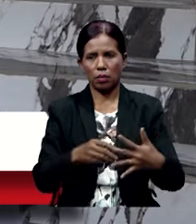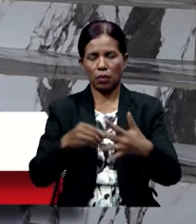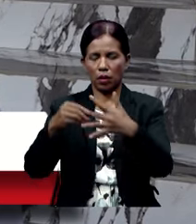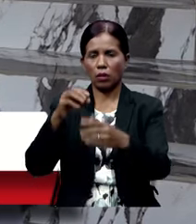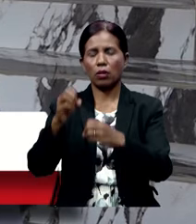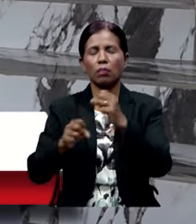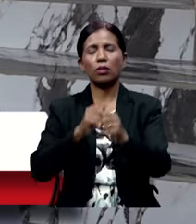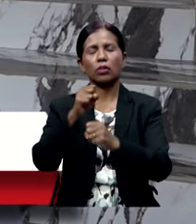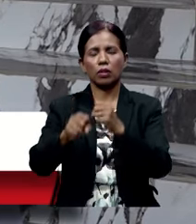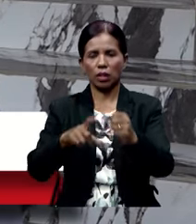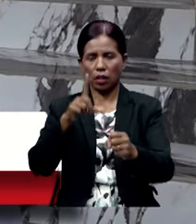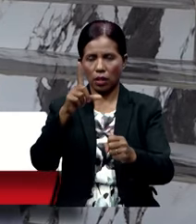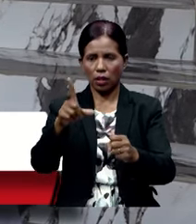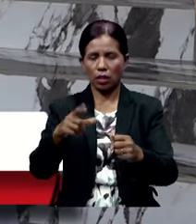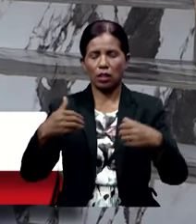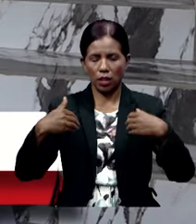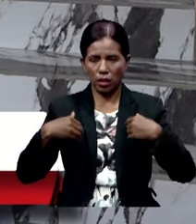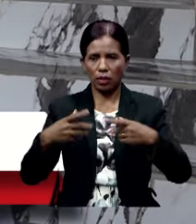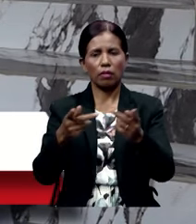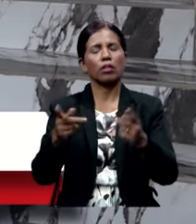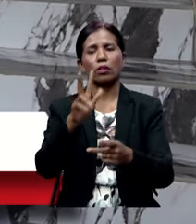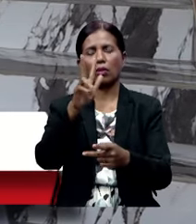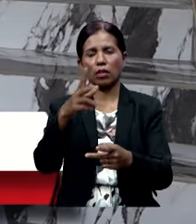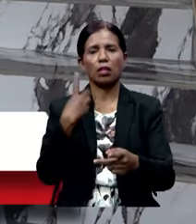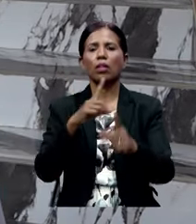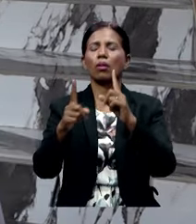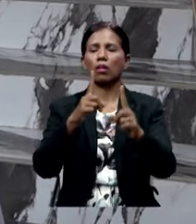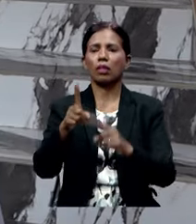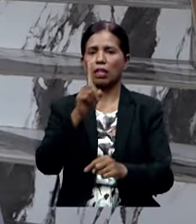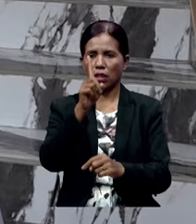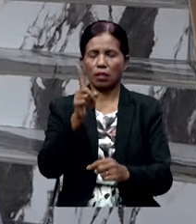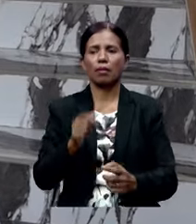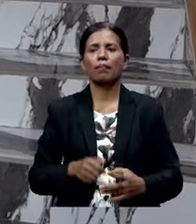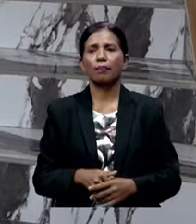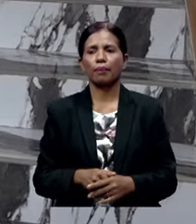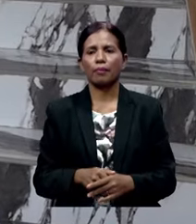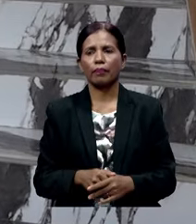sociais, neve ia componente tolo maka o inete kwale, ida maka